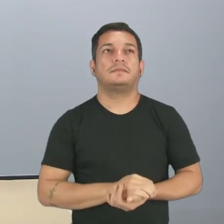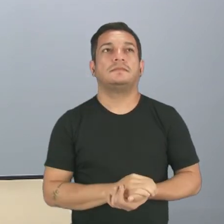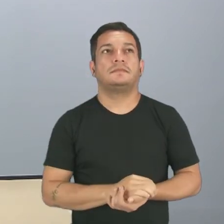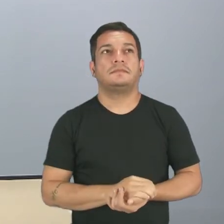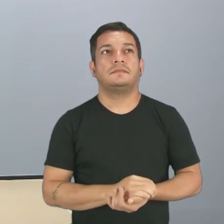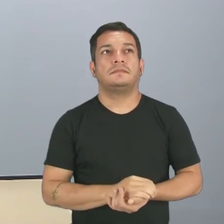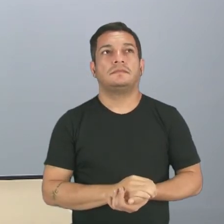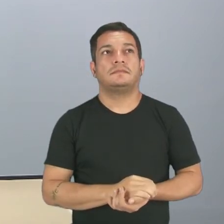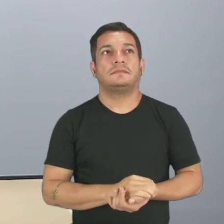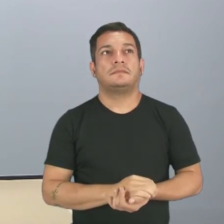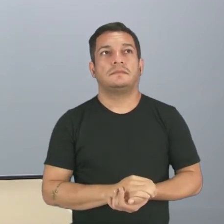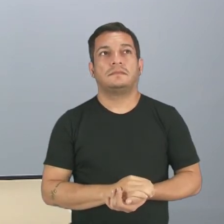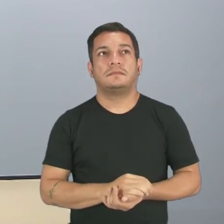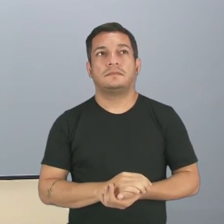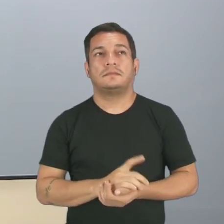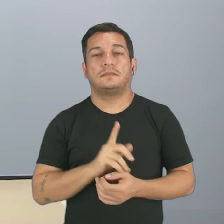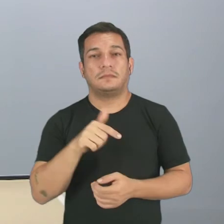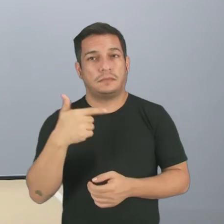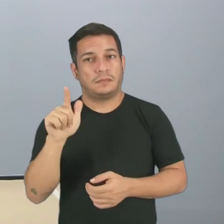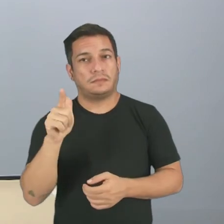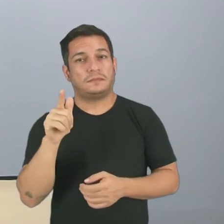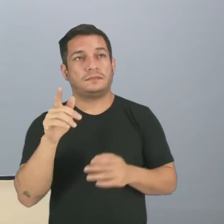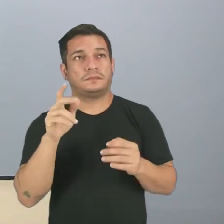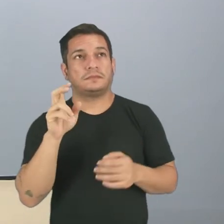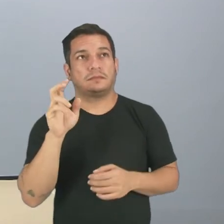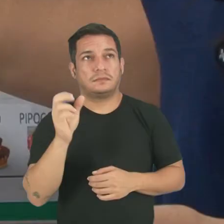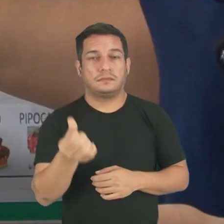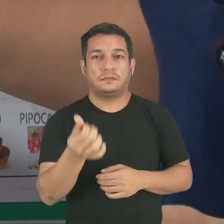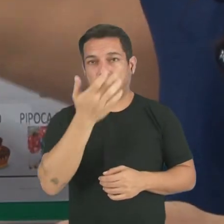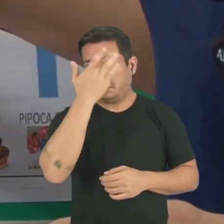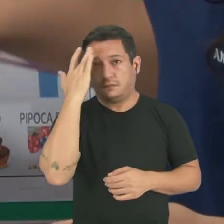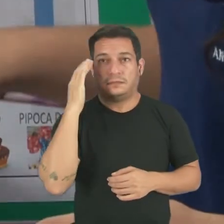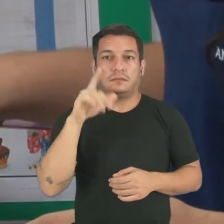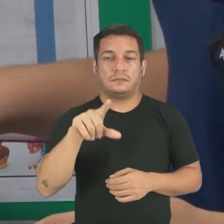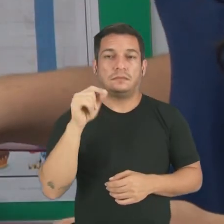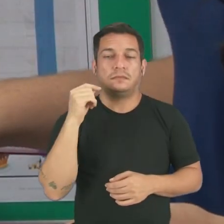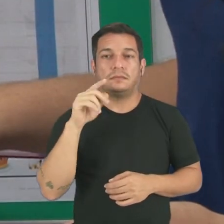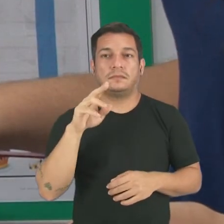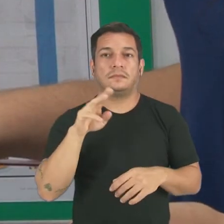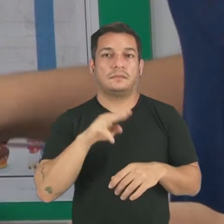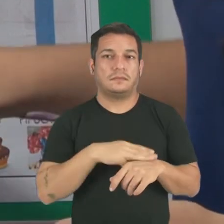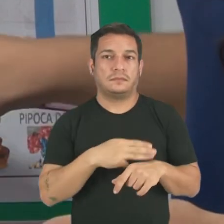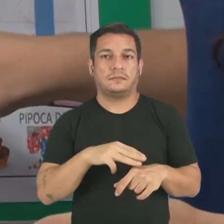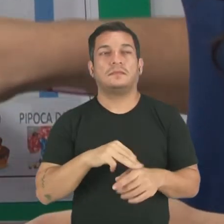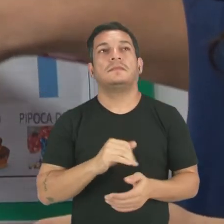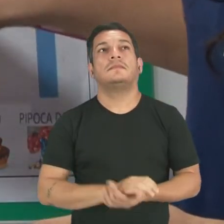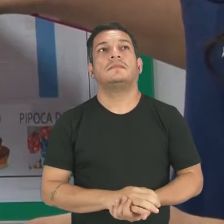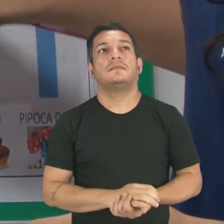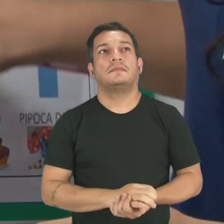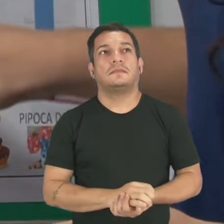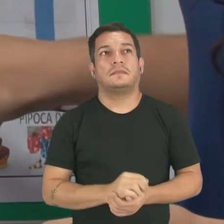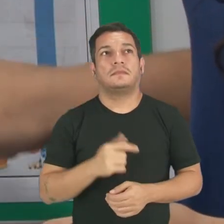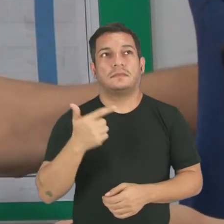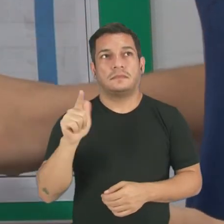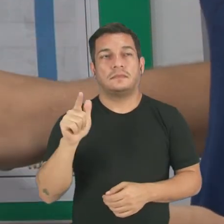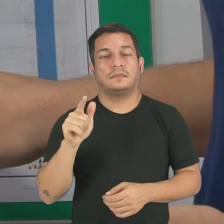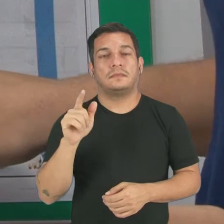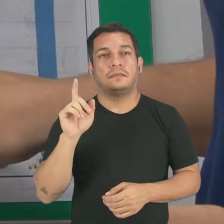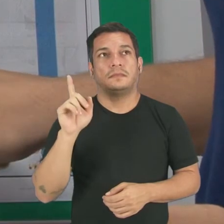cupcake. Essa barrinha, 6 pessoas escolheram o brigadeiro. Essa